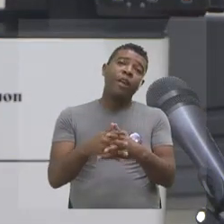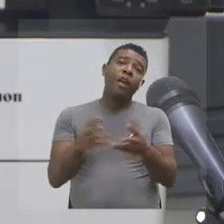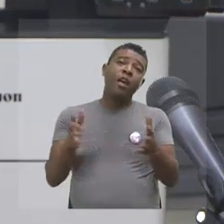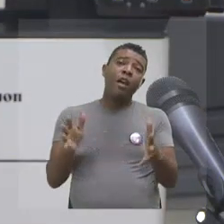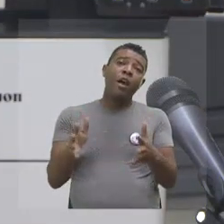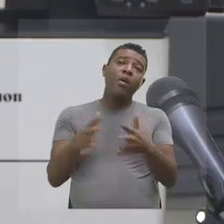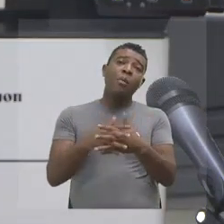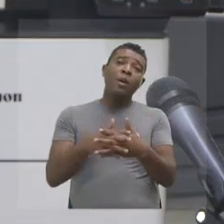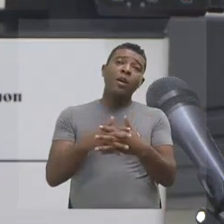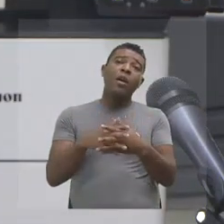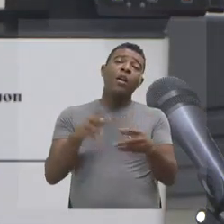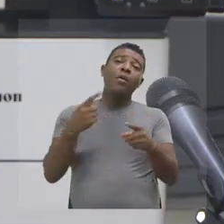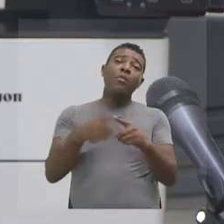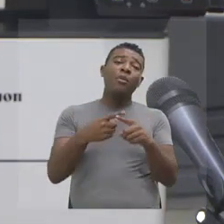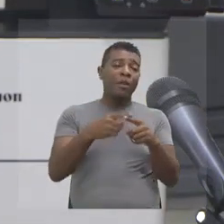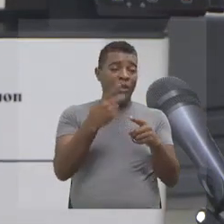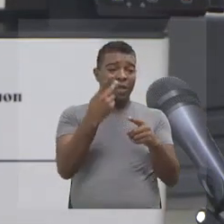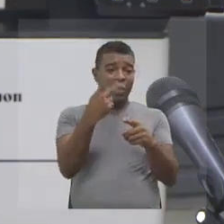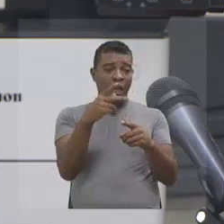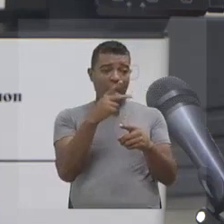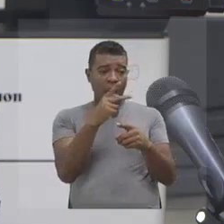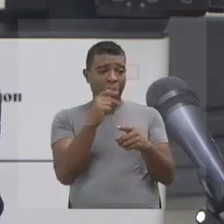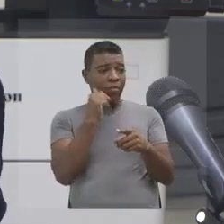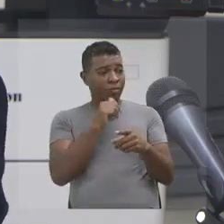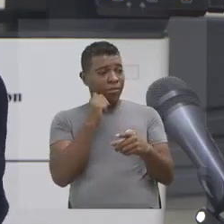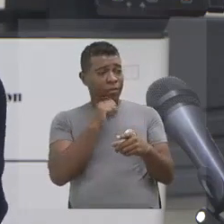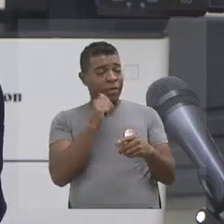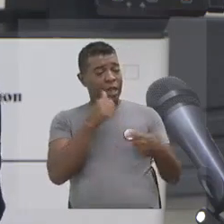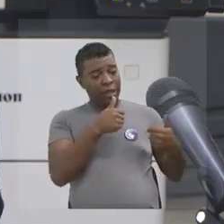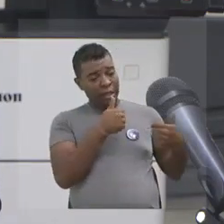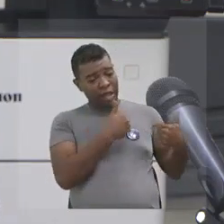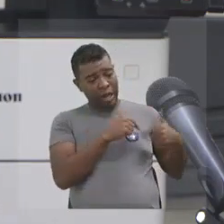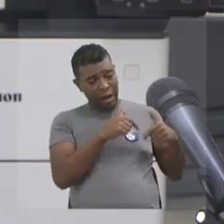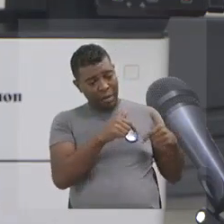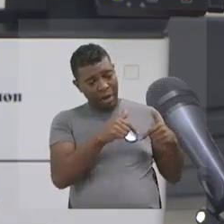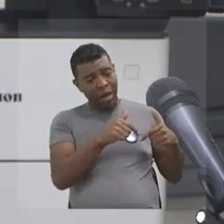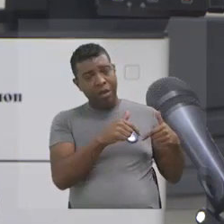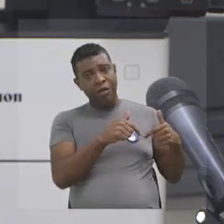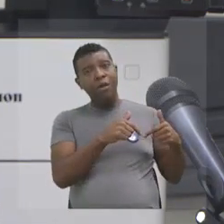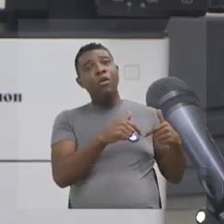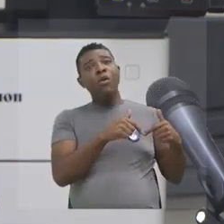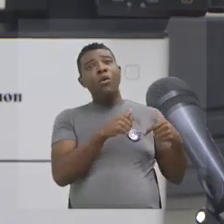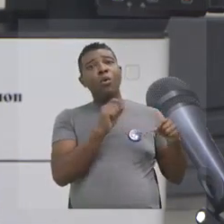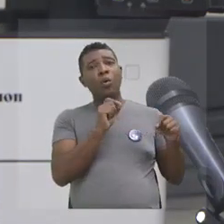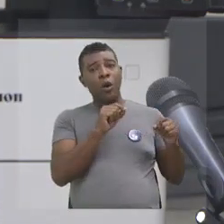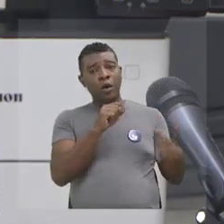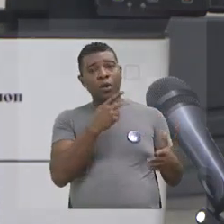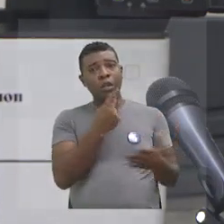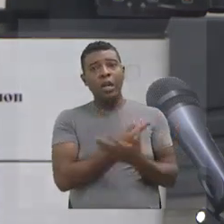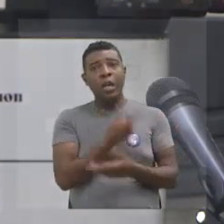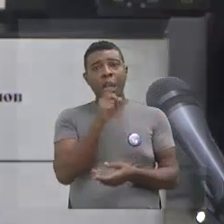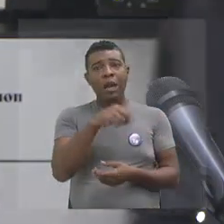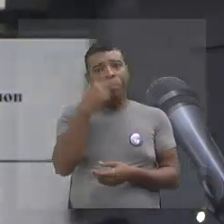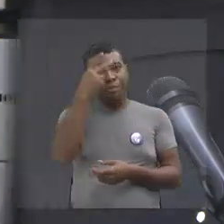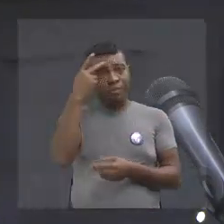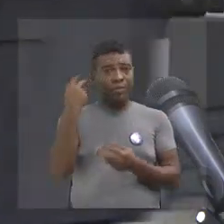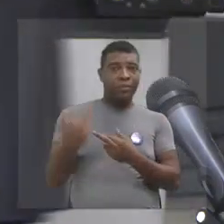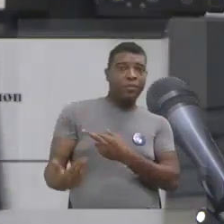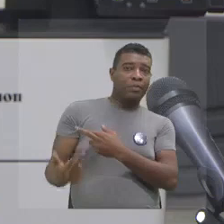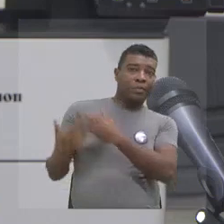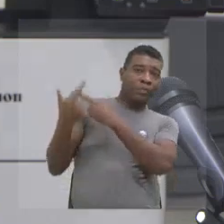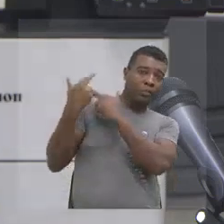aí durante o seu trabalho ser uma pessoa responsável e que no meio